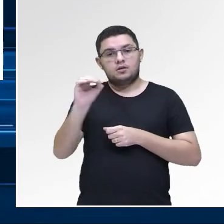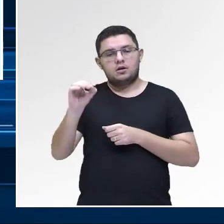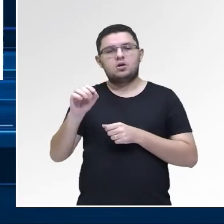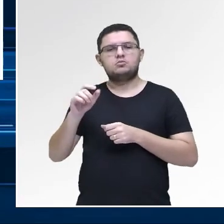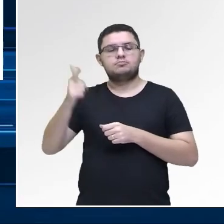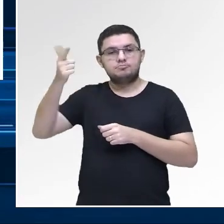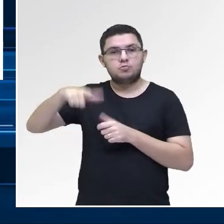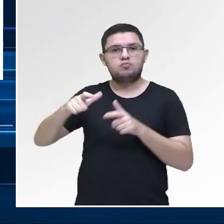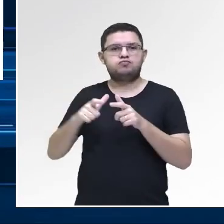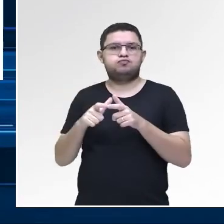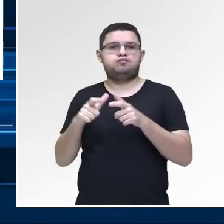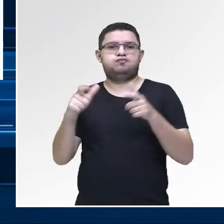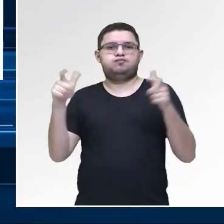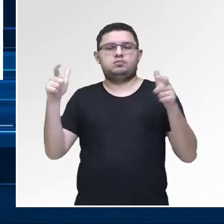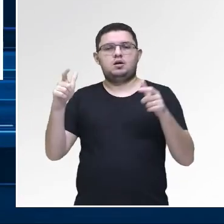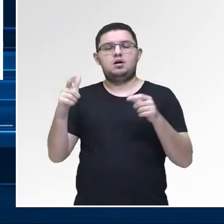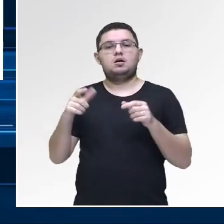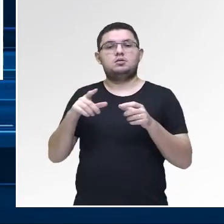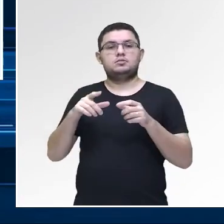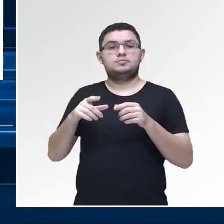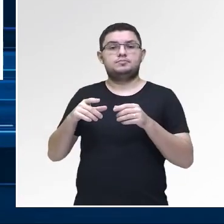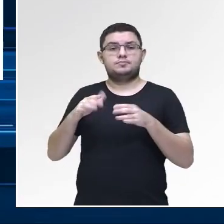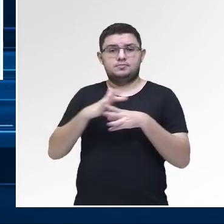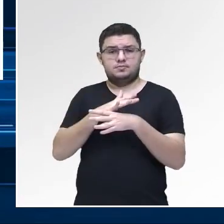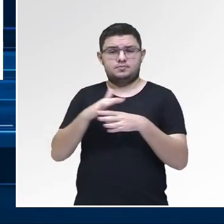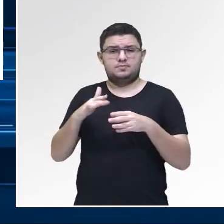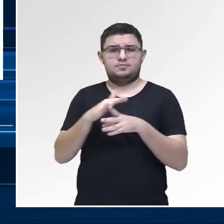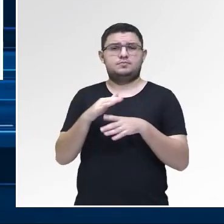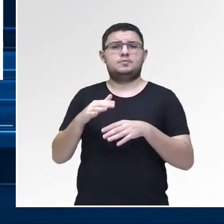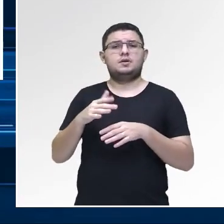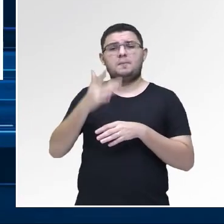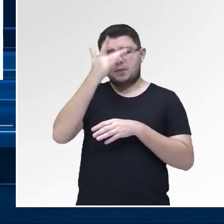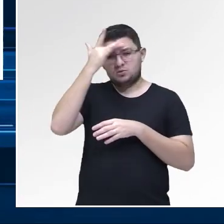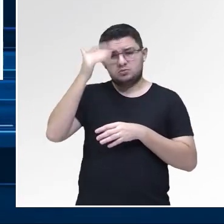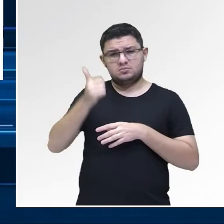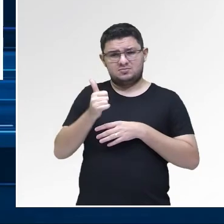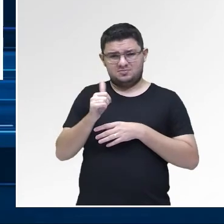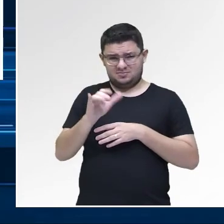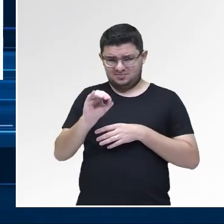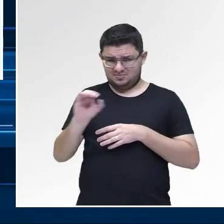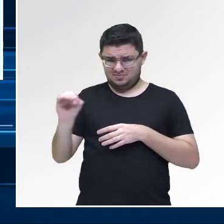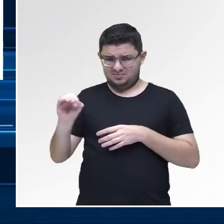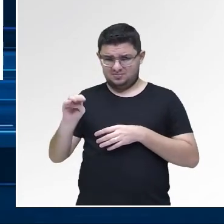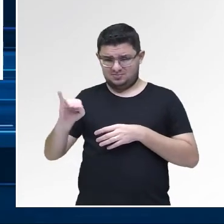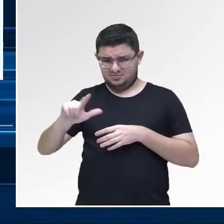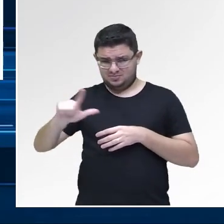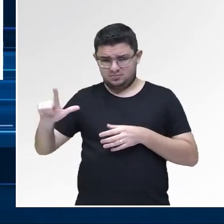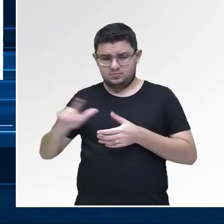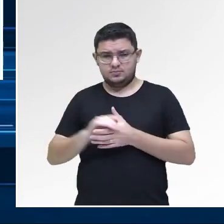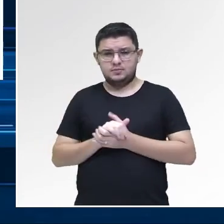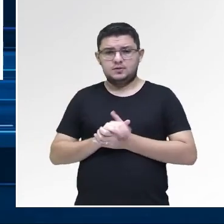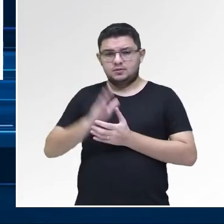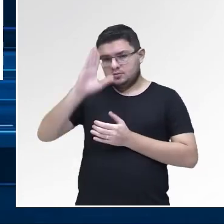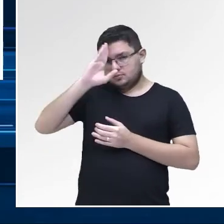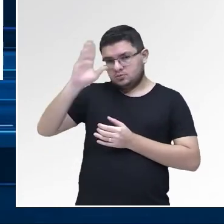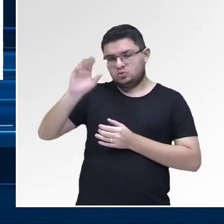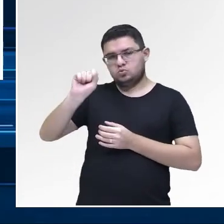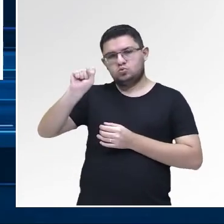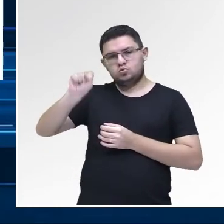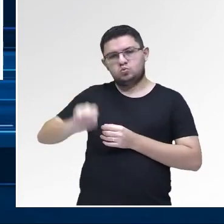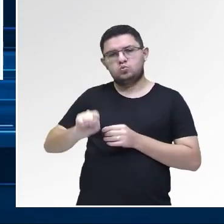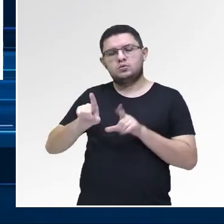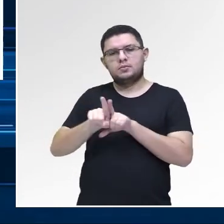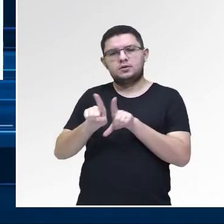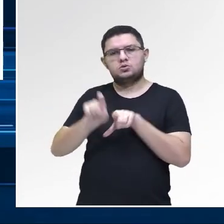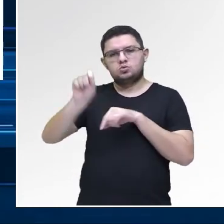de 100 mil habitantes, olha, principalmente ali no sul e no sudeste, são muito